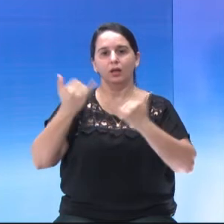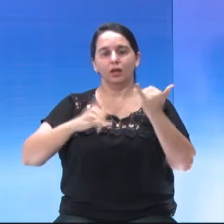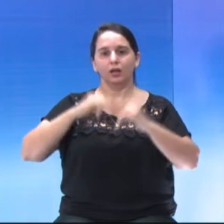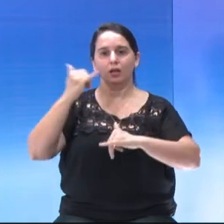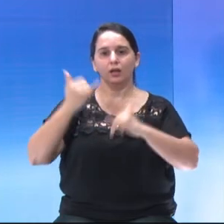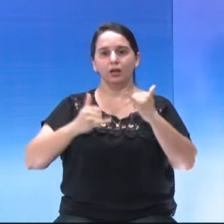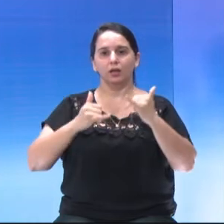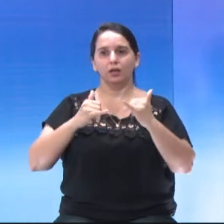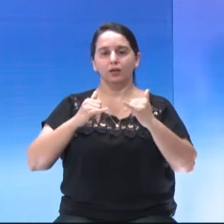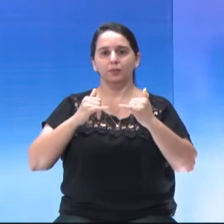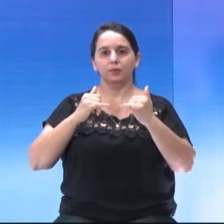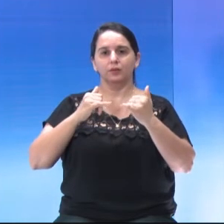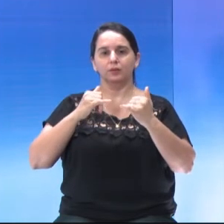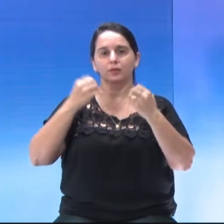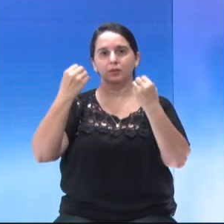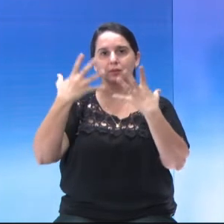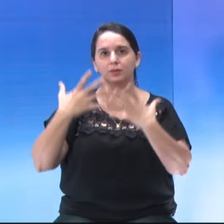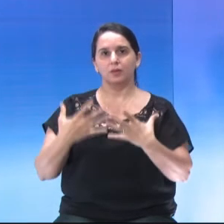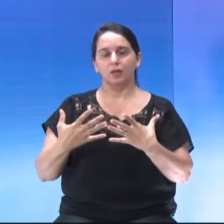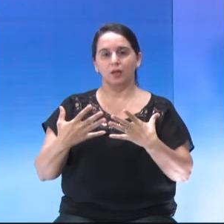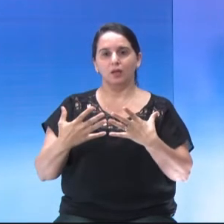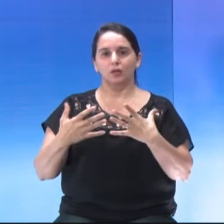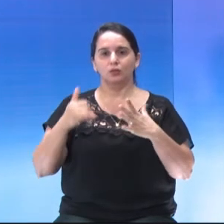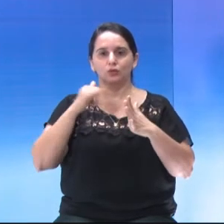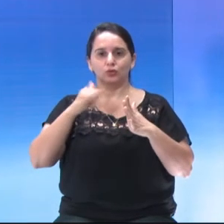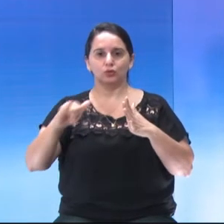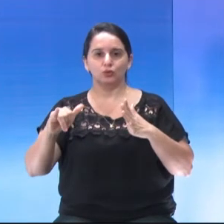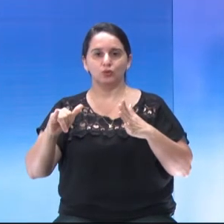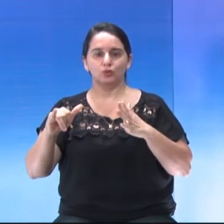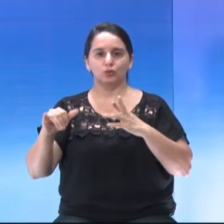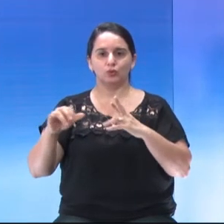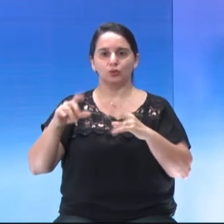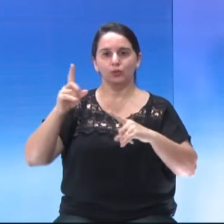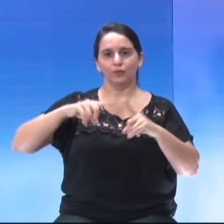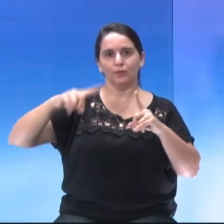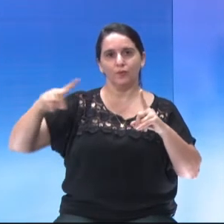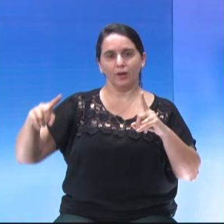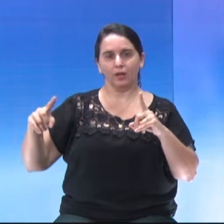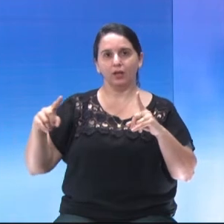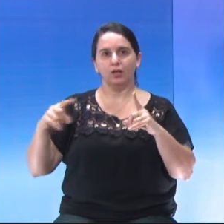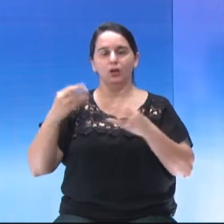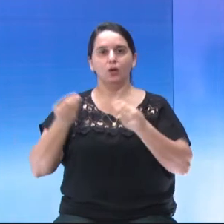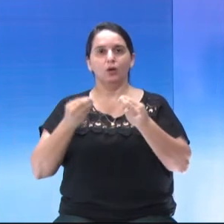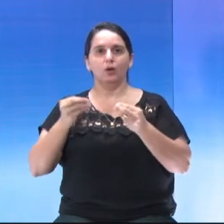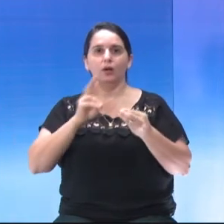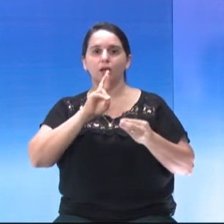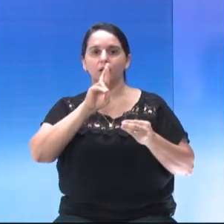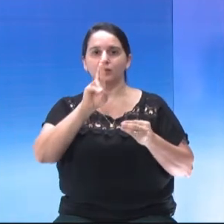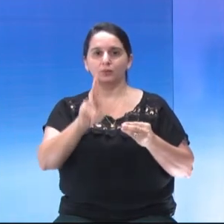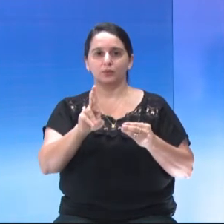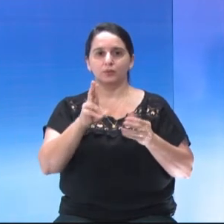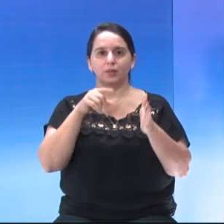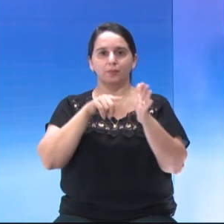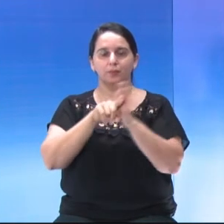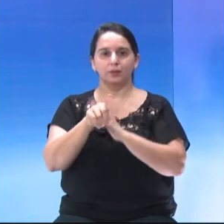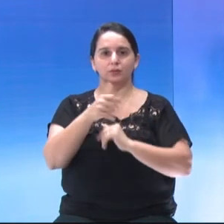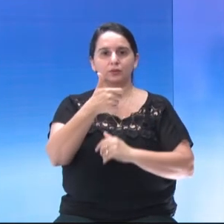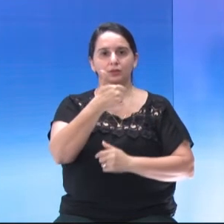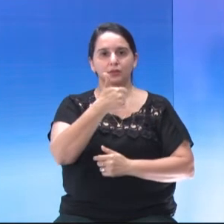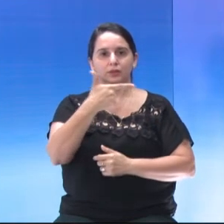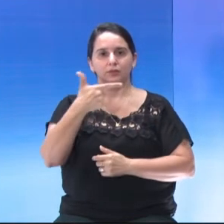nós consolidarmos esse panorama geral energético, aqui das variações energéticas, nós vamos resolver a